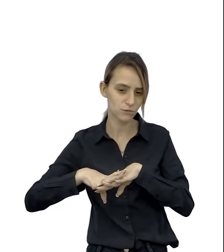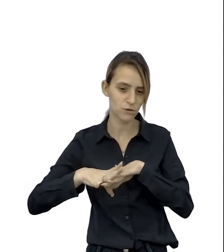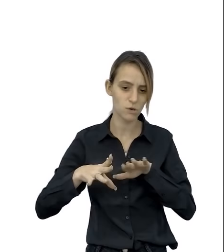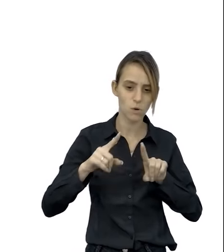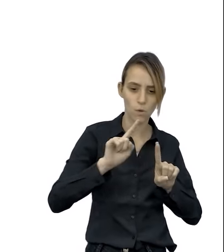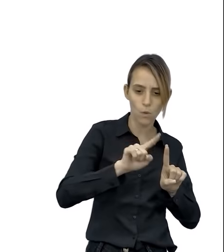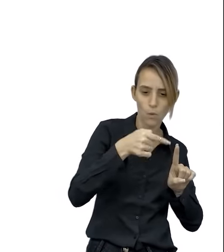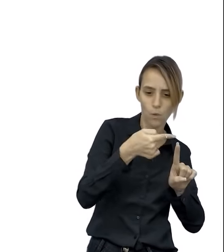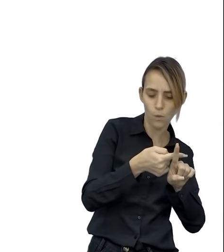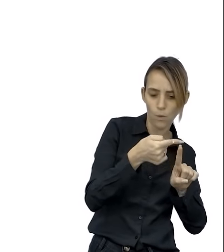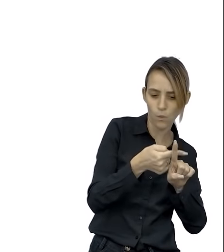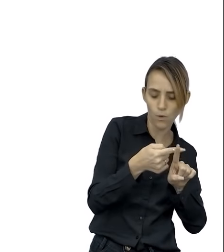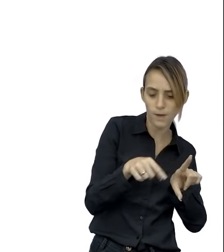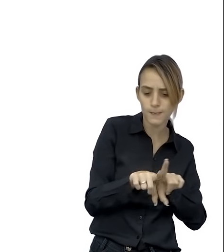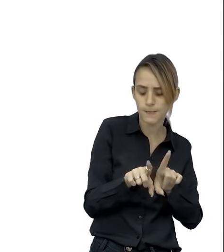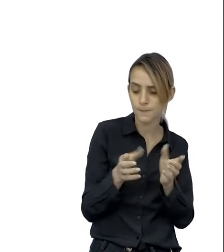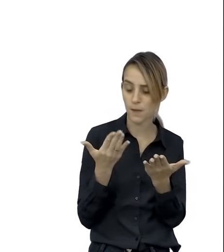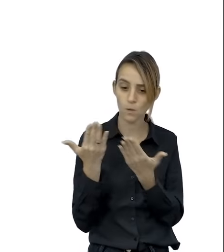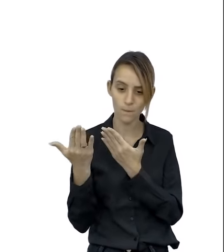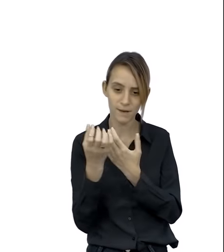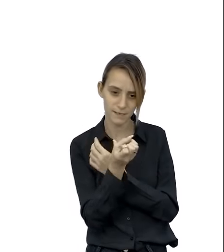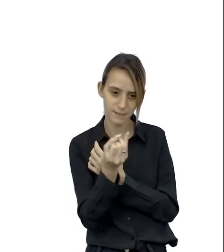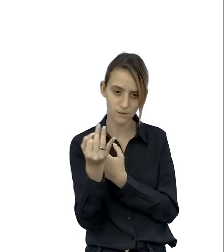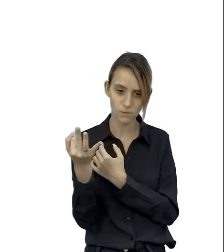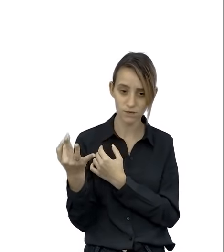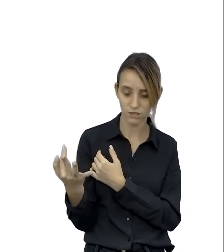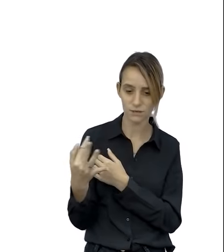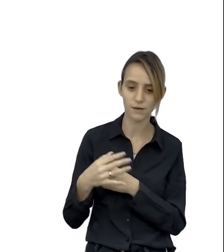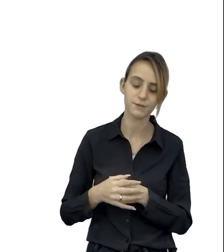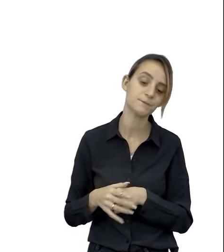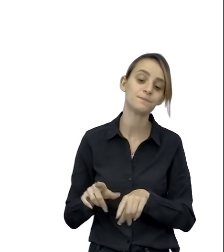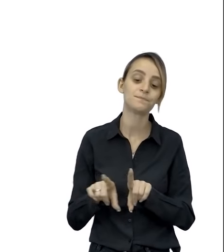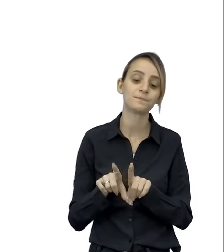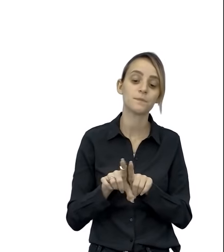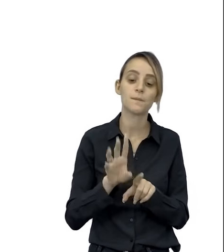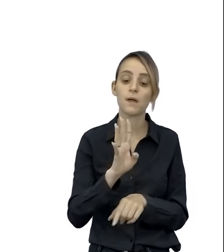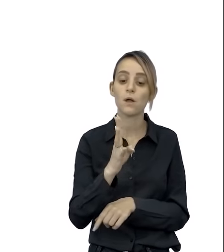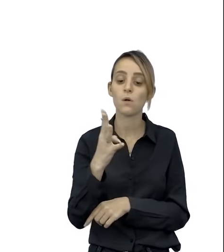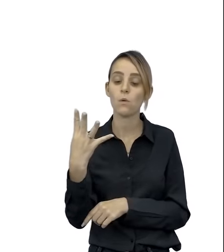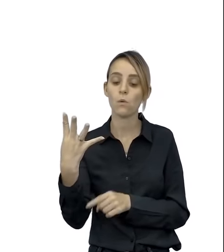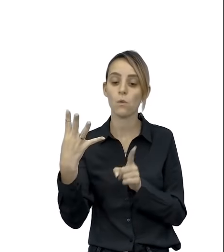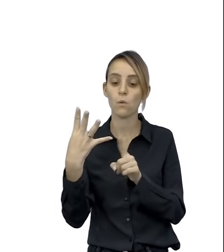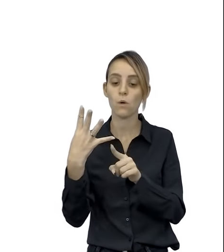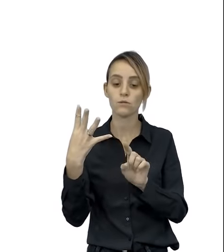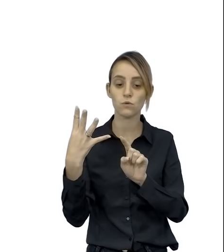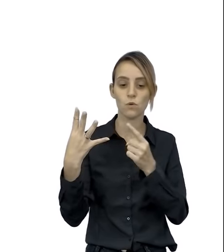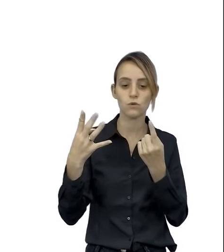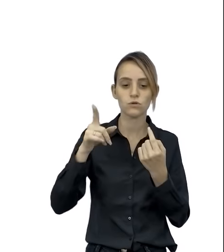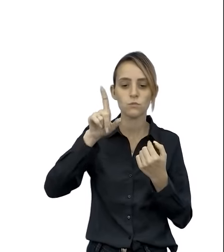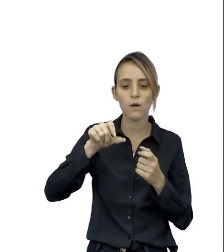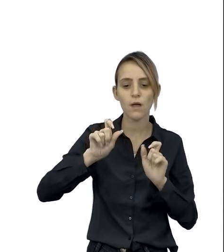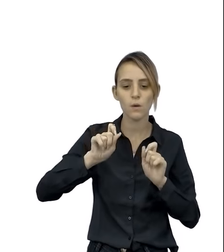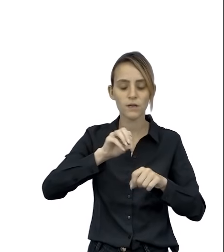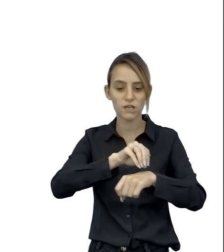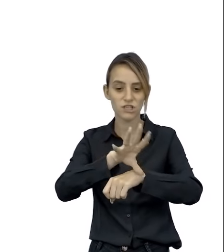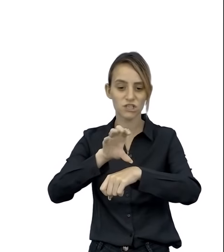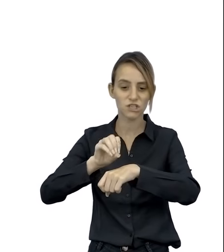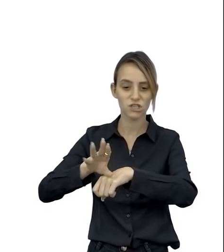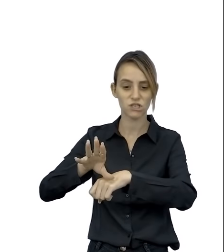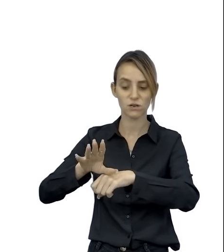a ideia de comparação, e ao final demos algumas sugestões para o desdobramento do trabalho